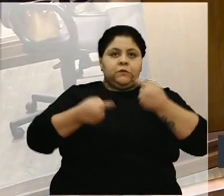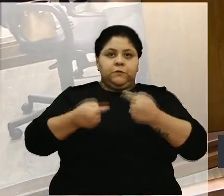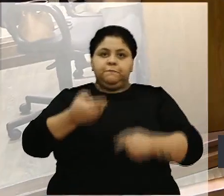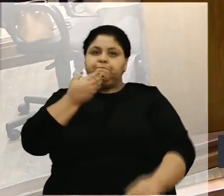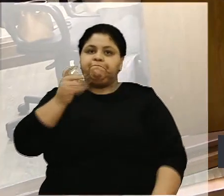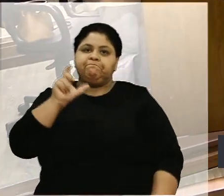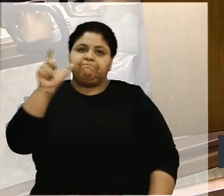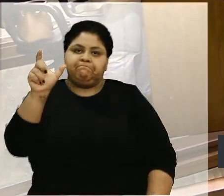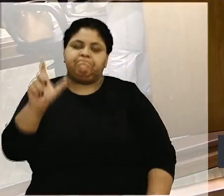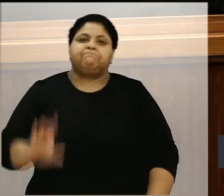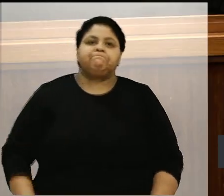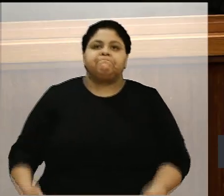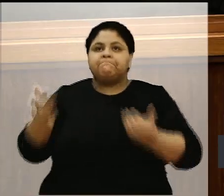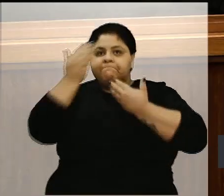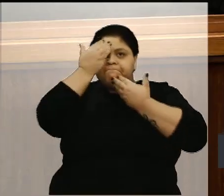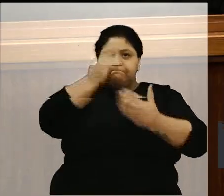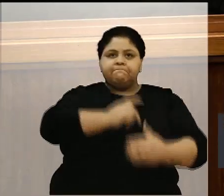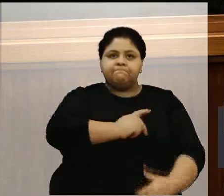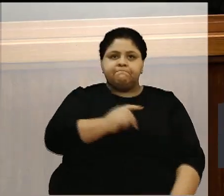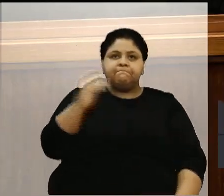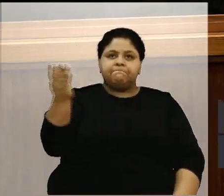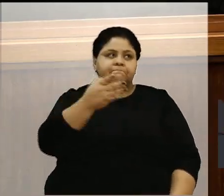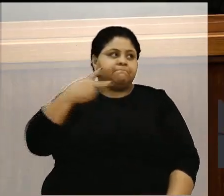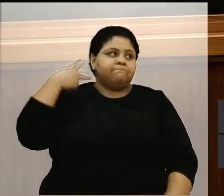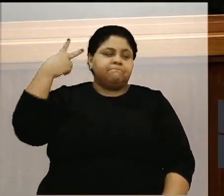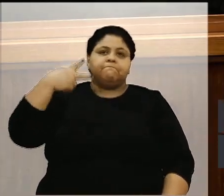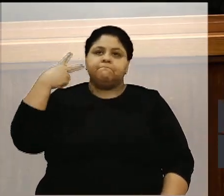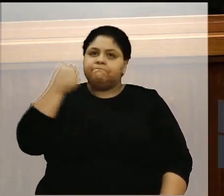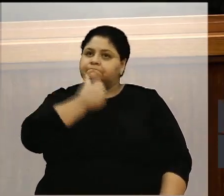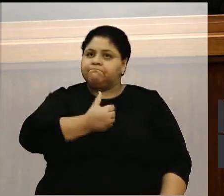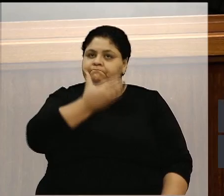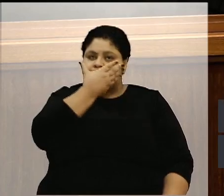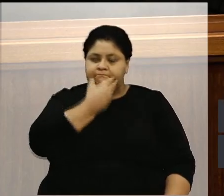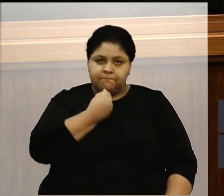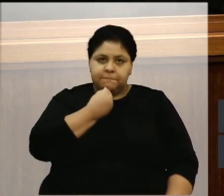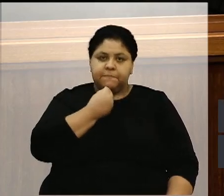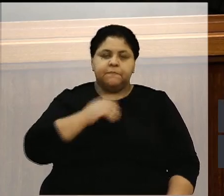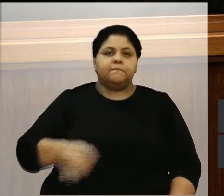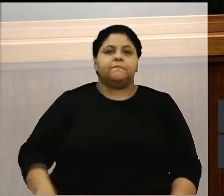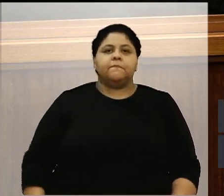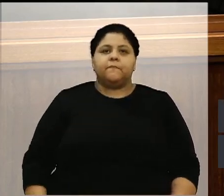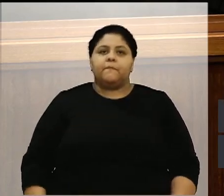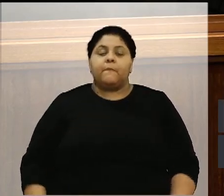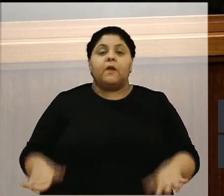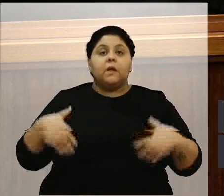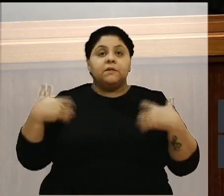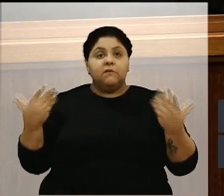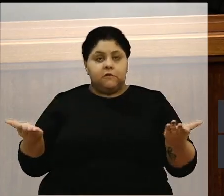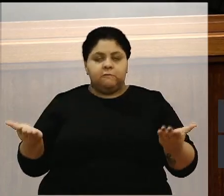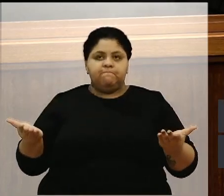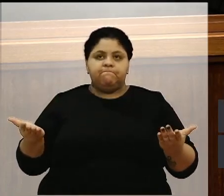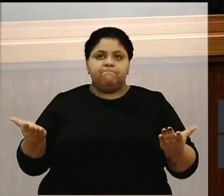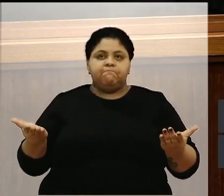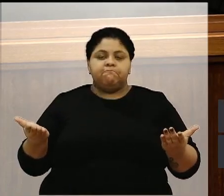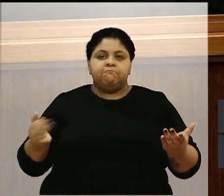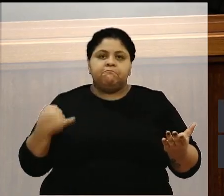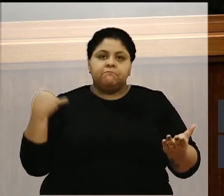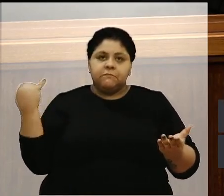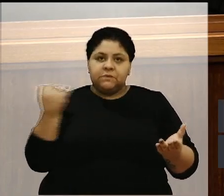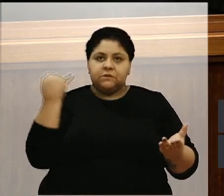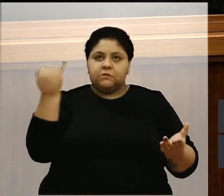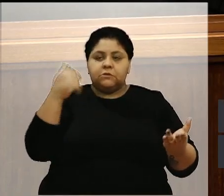Muito obrigado, senhora presidente, senhoras vereadores, senhores vereadores. Então, é